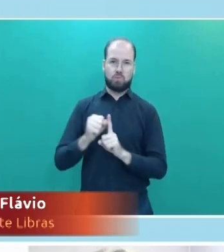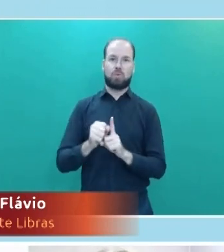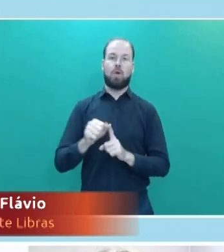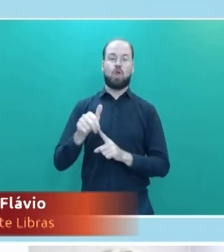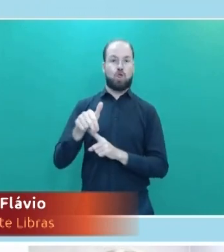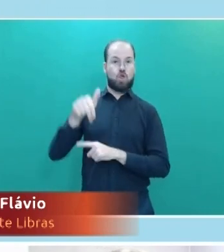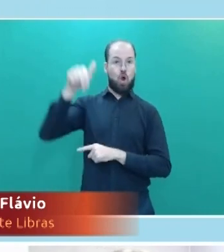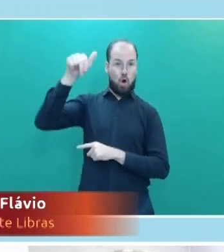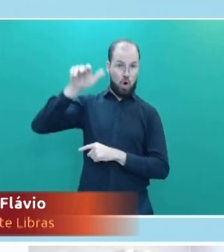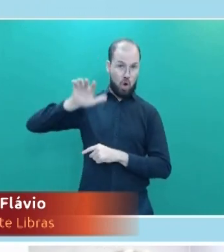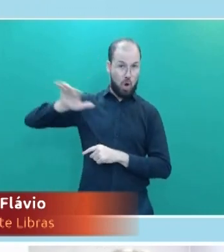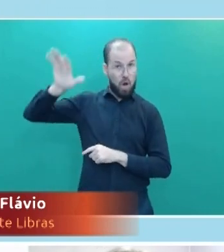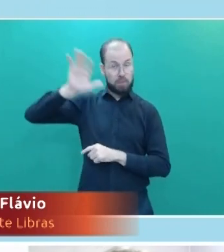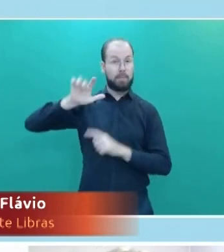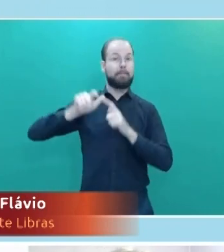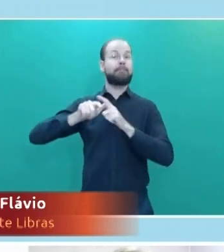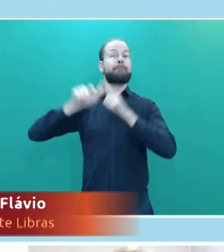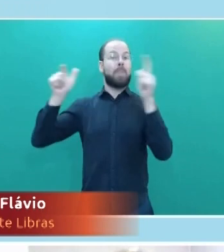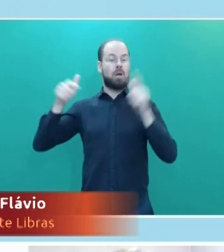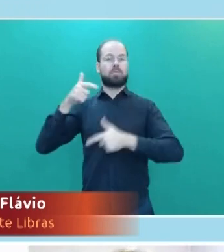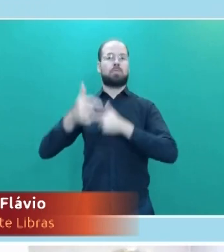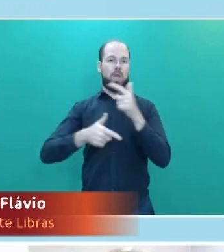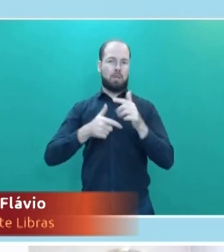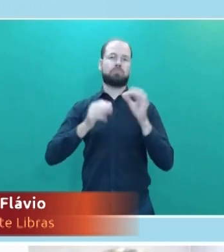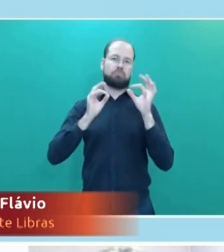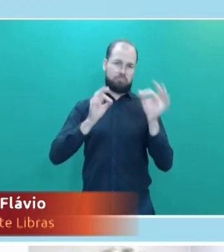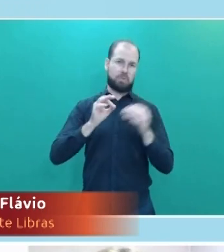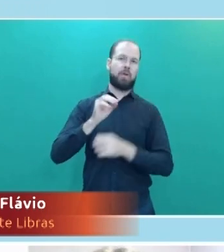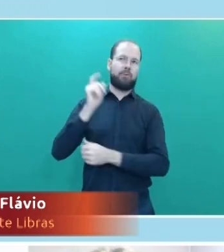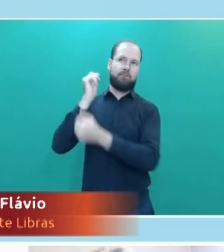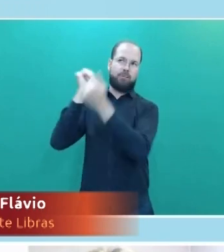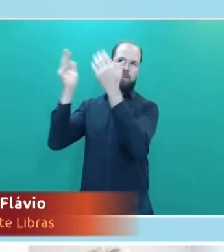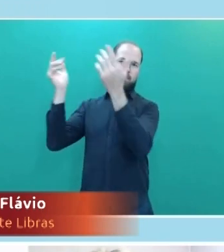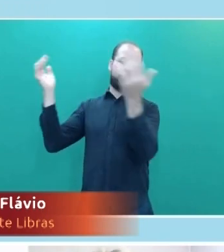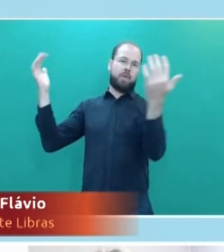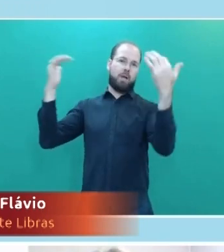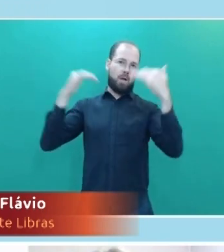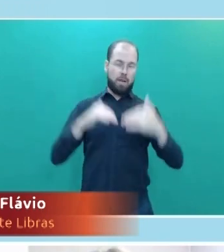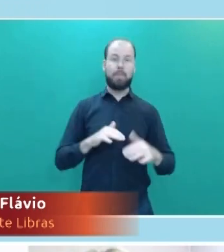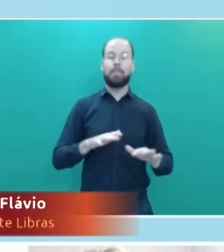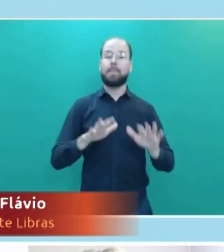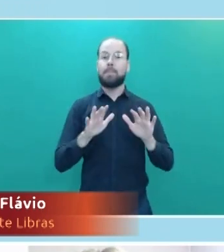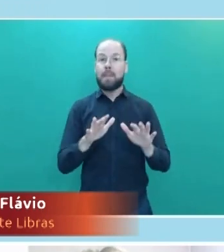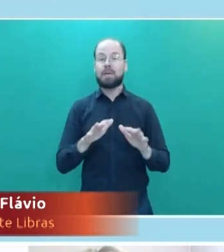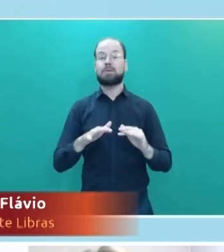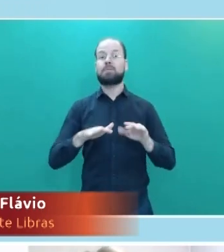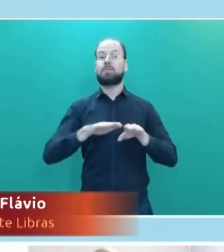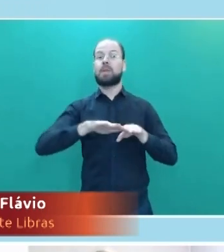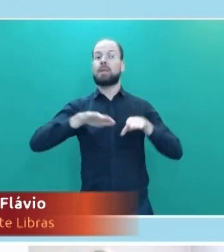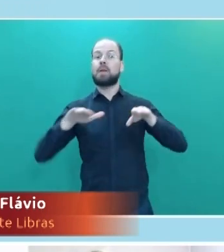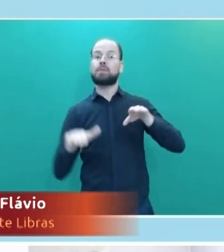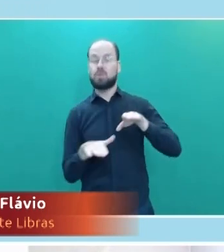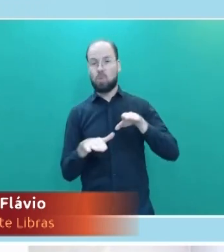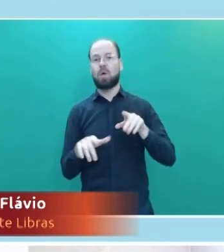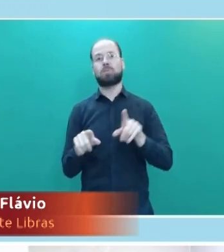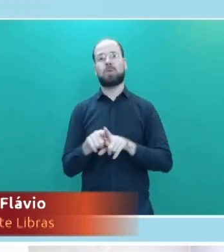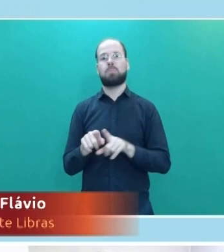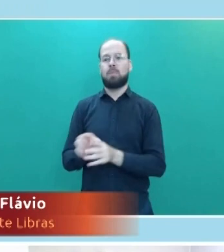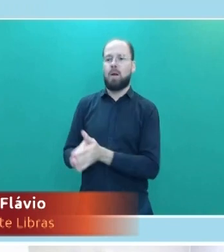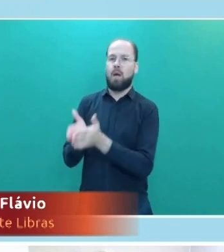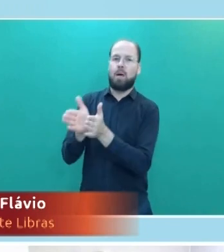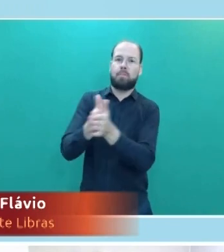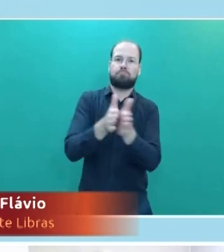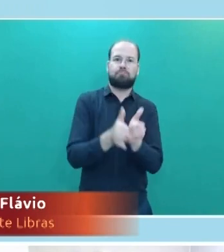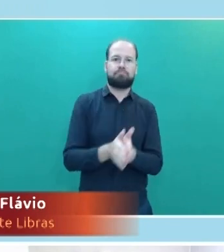parte do trabalho escravo vem realmente do Nordeste, porque a desigualdade, a precarização